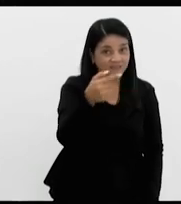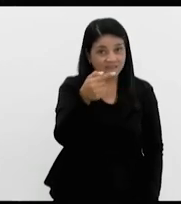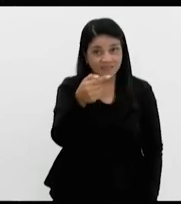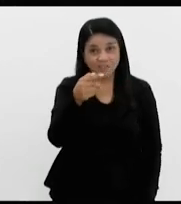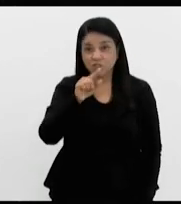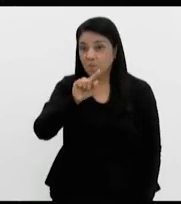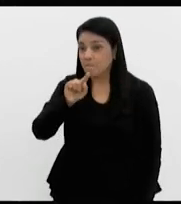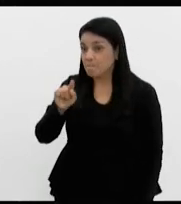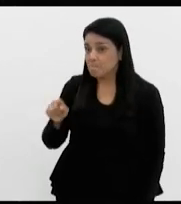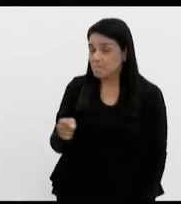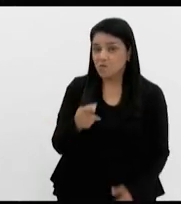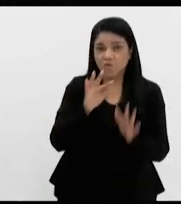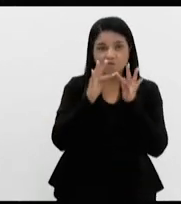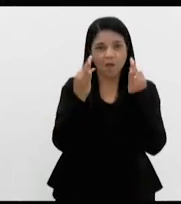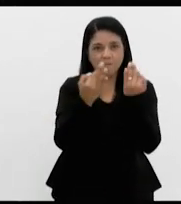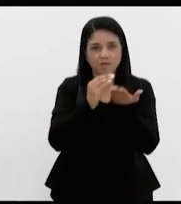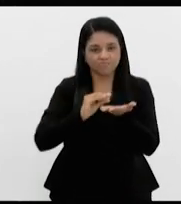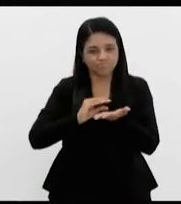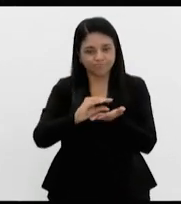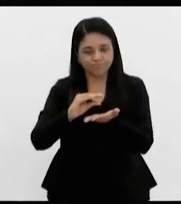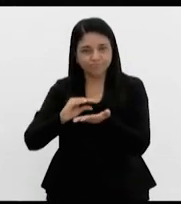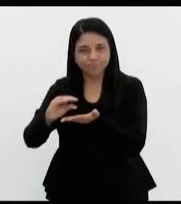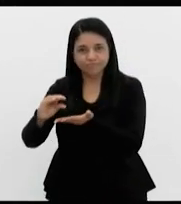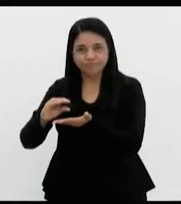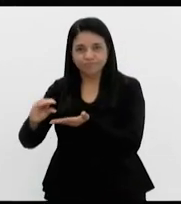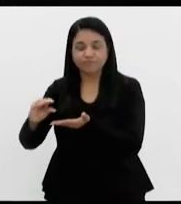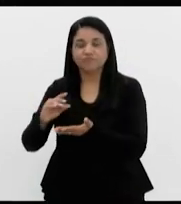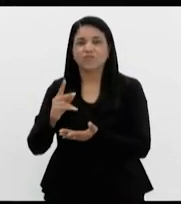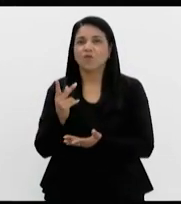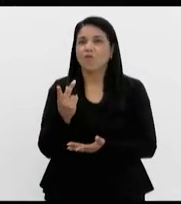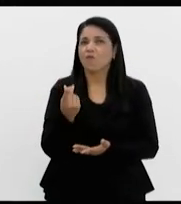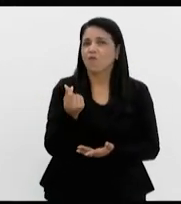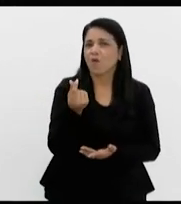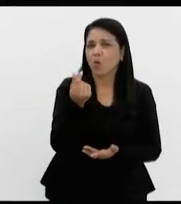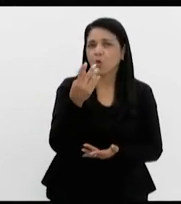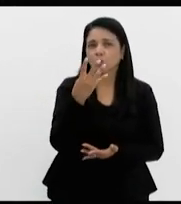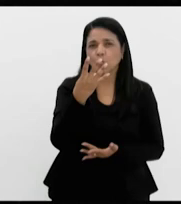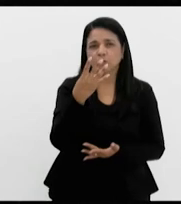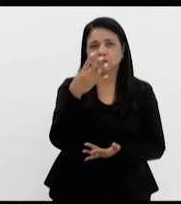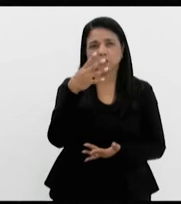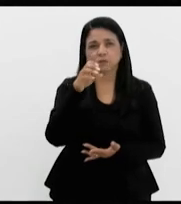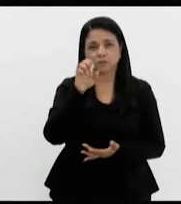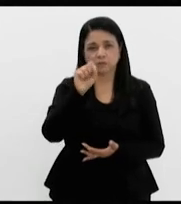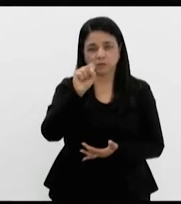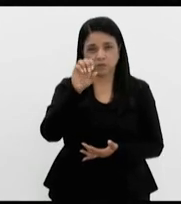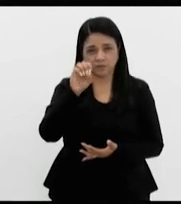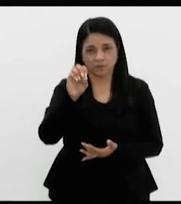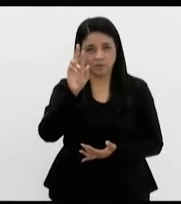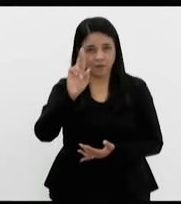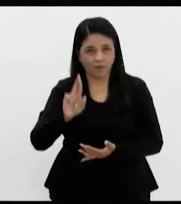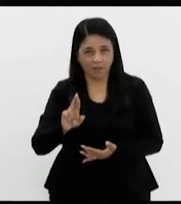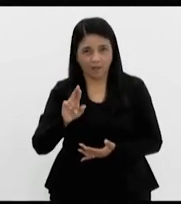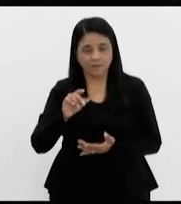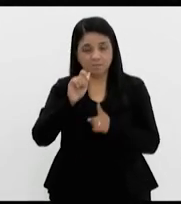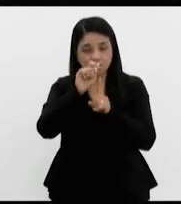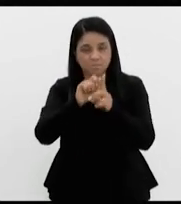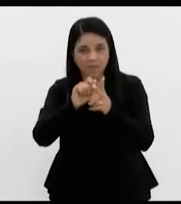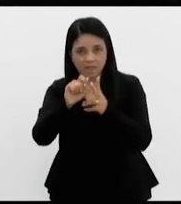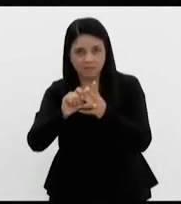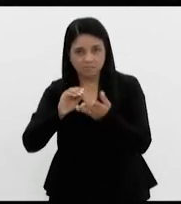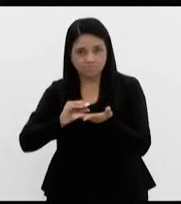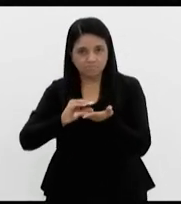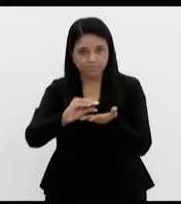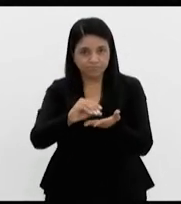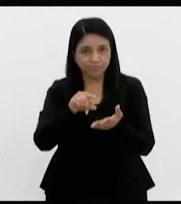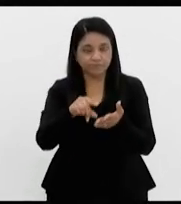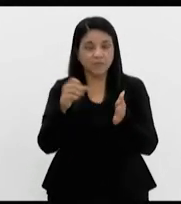recursos mensalmente, recebendo um valor médio de R$ 480 por mês. Isso impacta